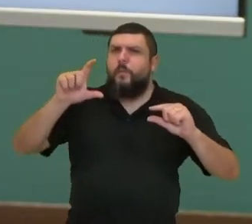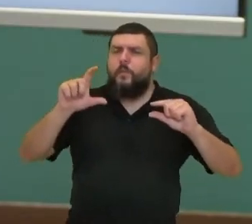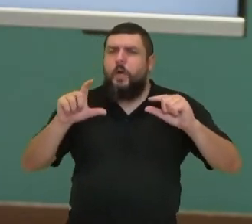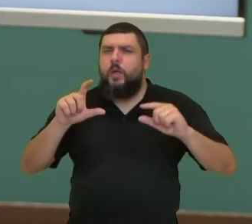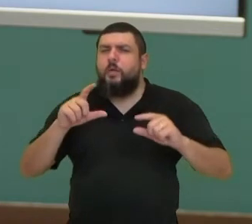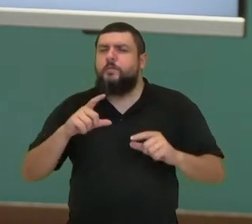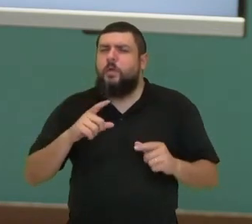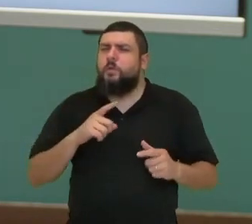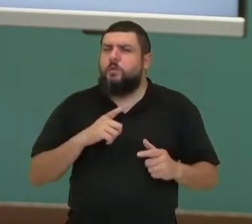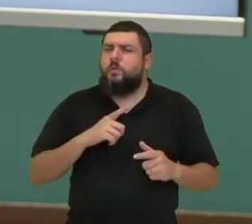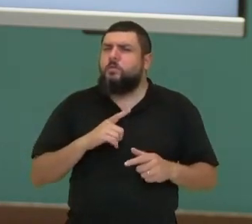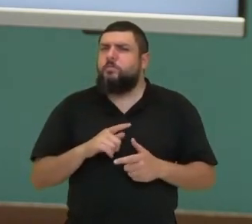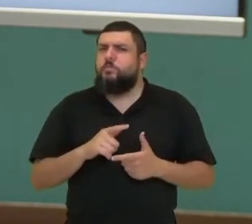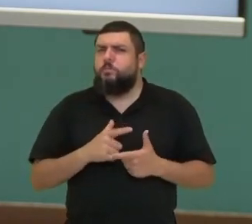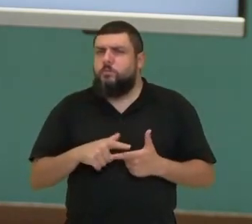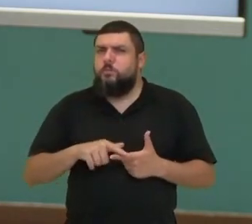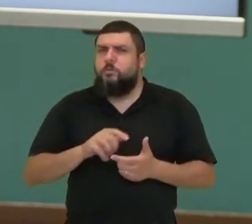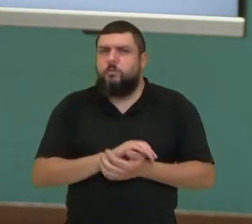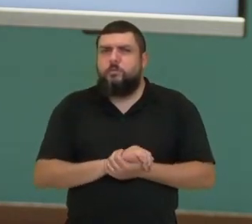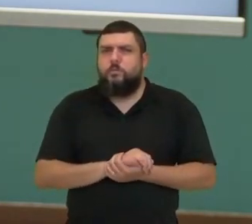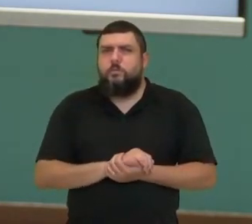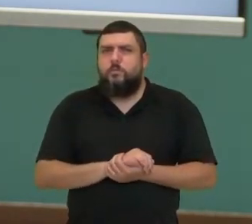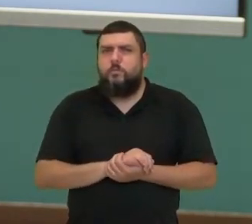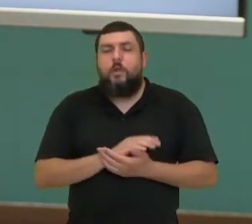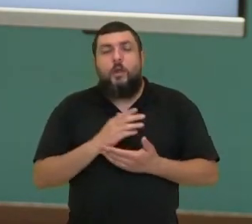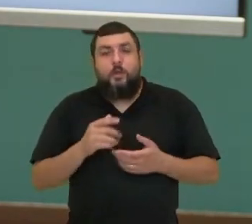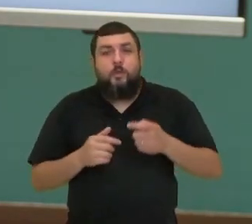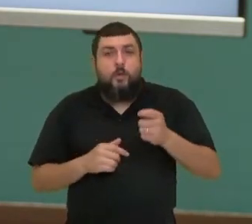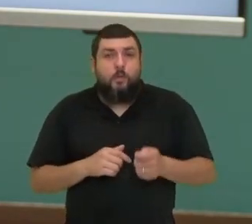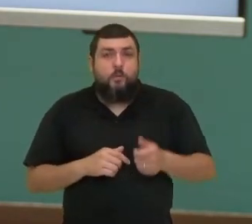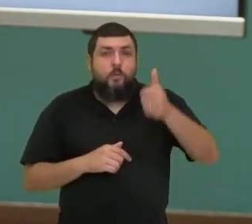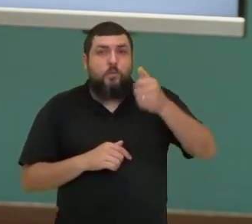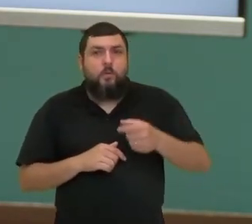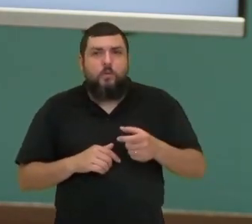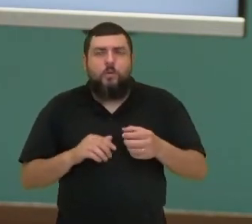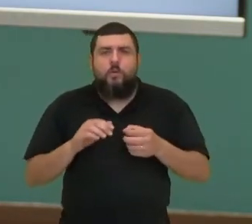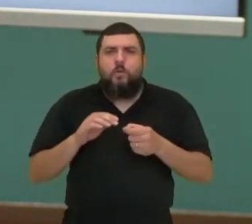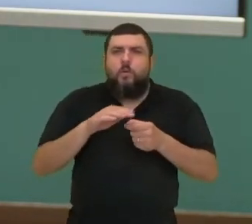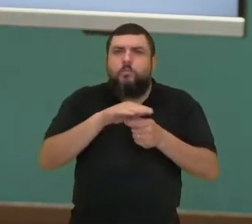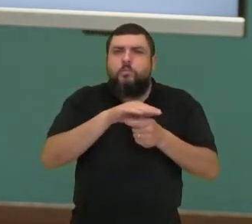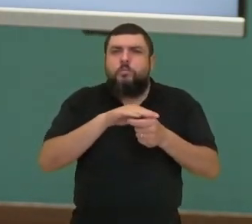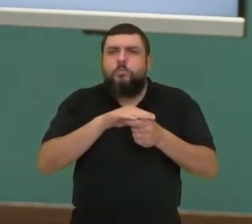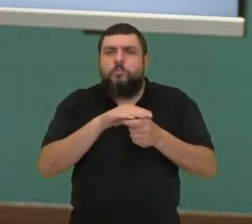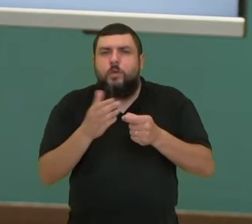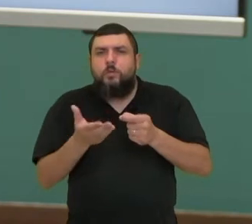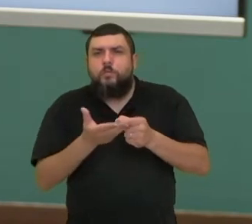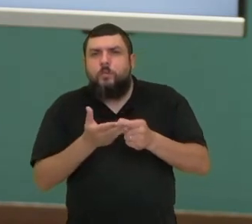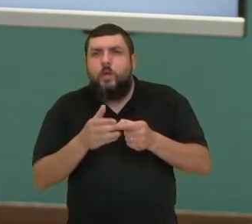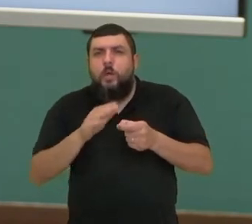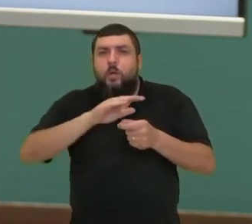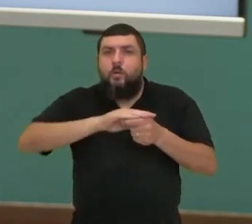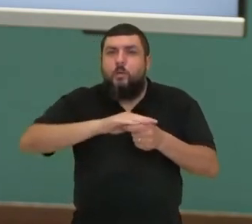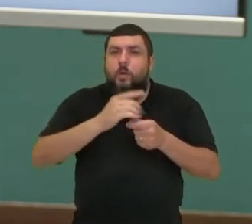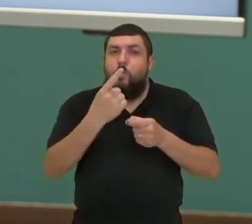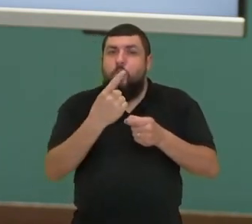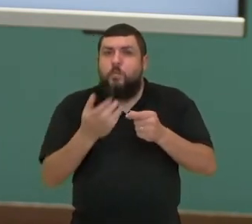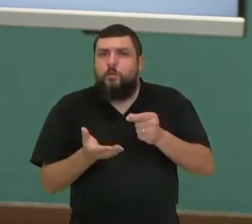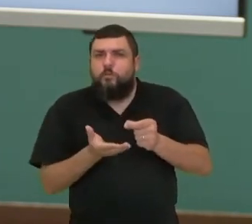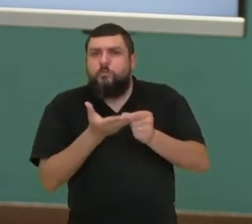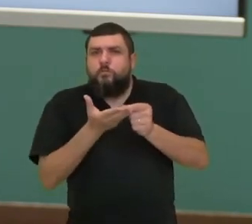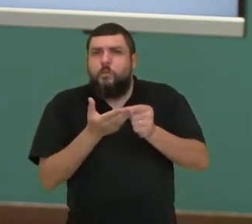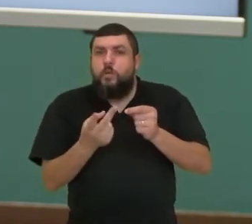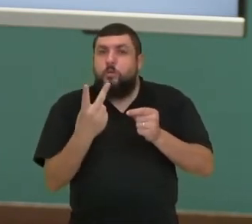caso da moeda, como ela só tem duas faces, o que vai acontecer? Eu posso dizer que